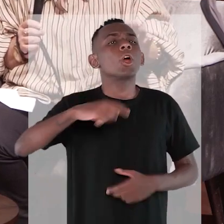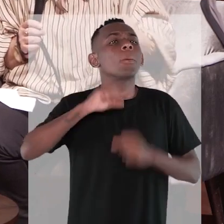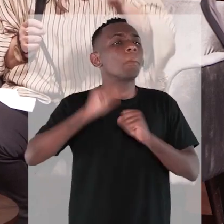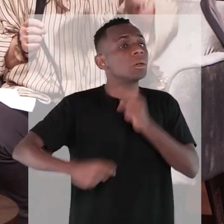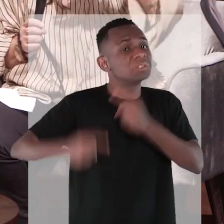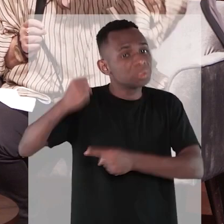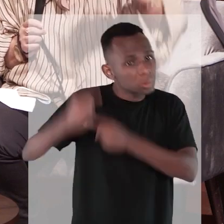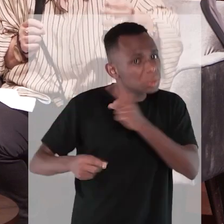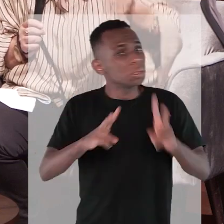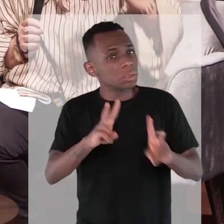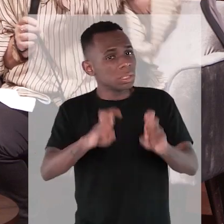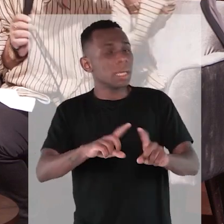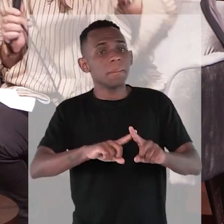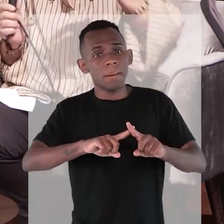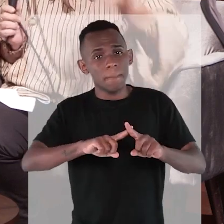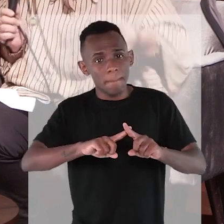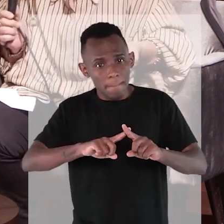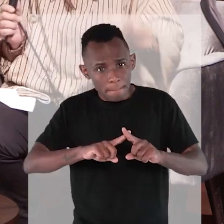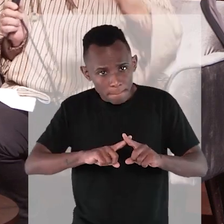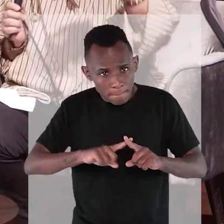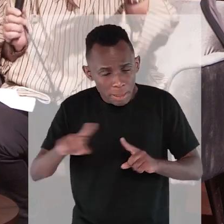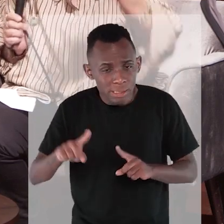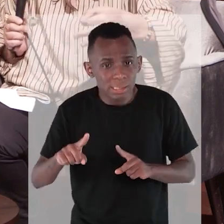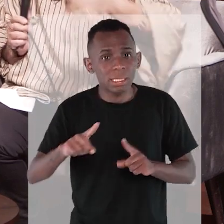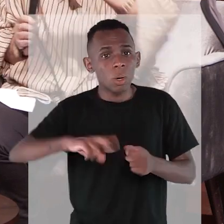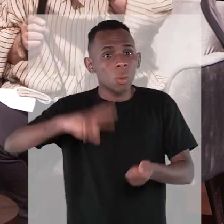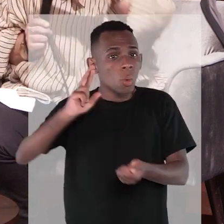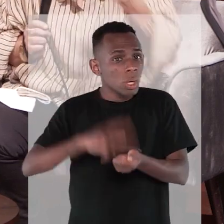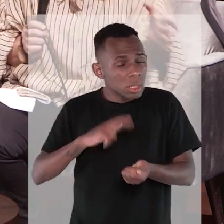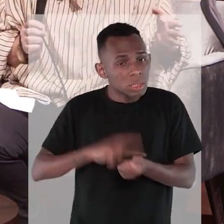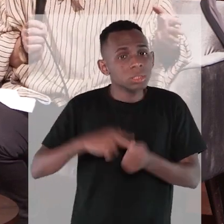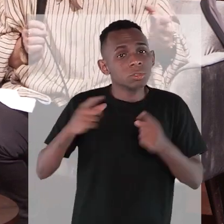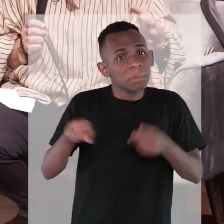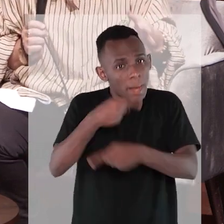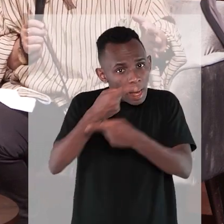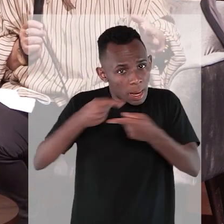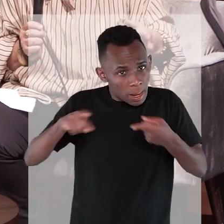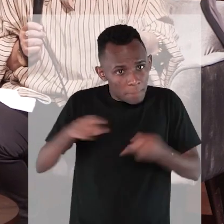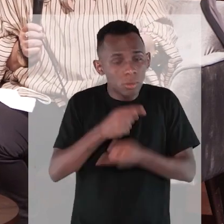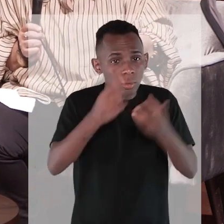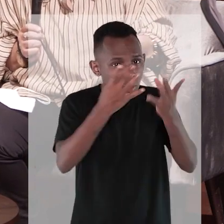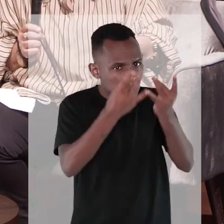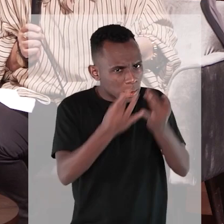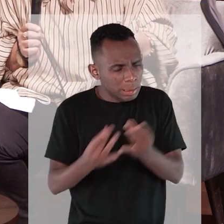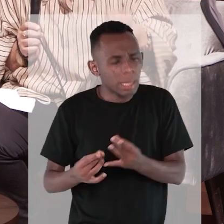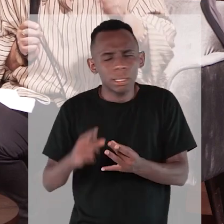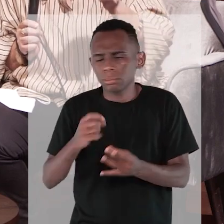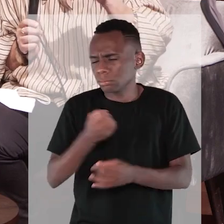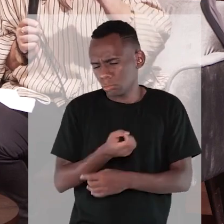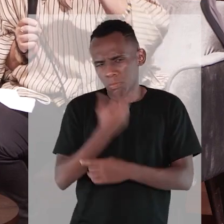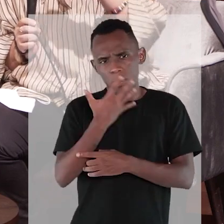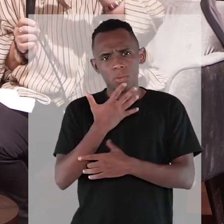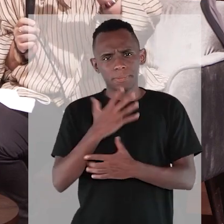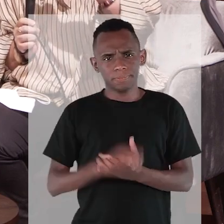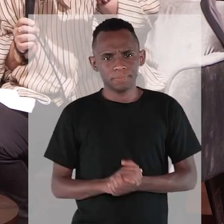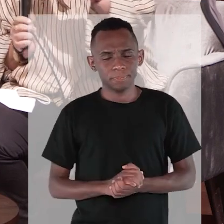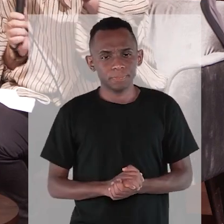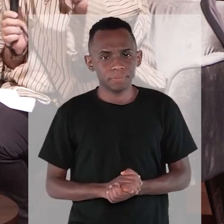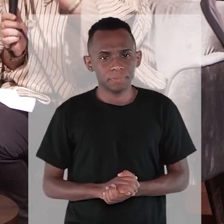conteúdo daquilo ali, mas a marchinha é muito boa, né?